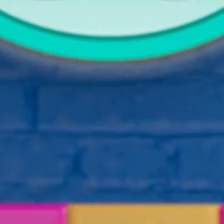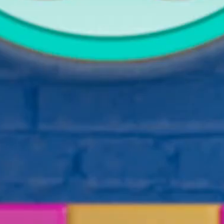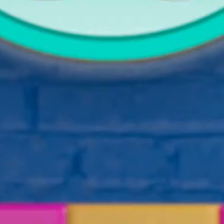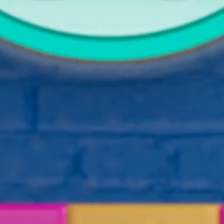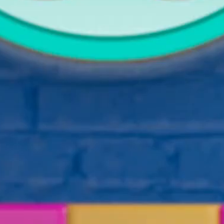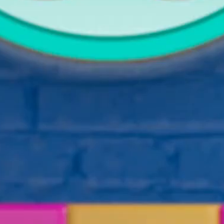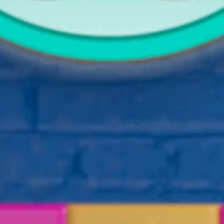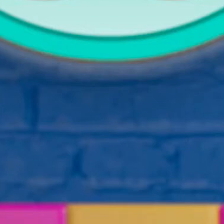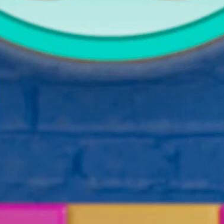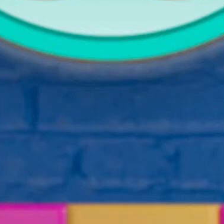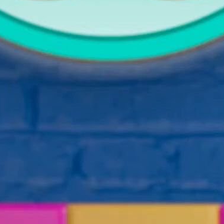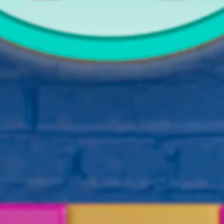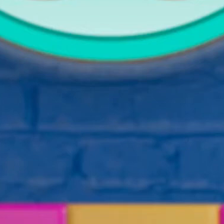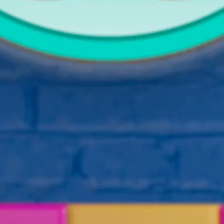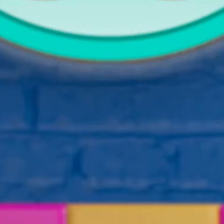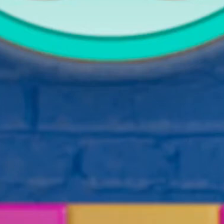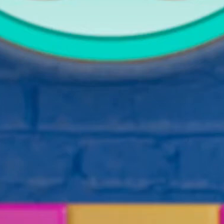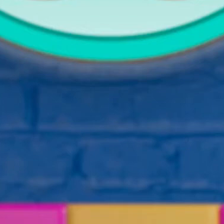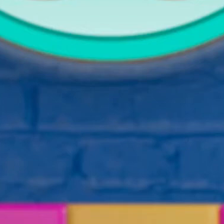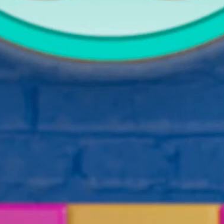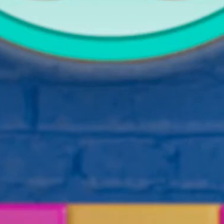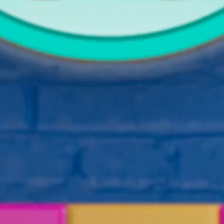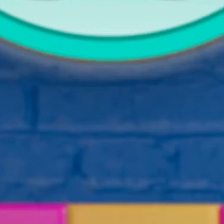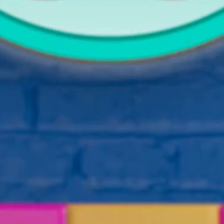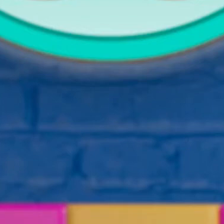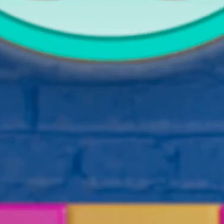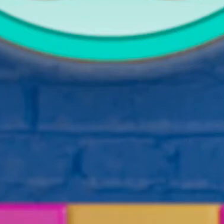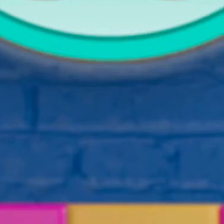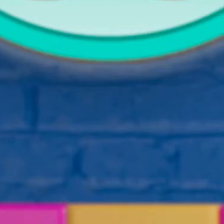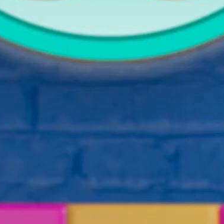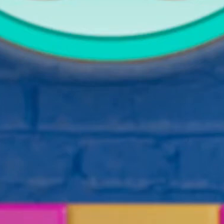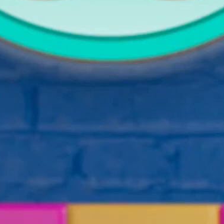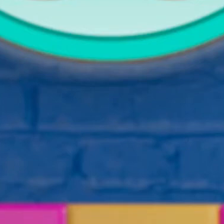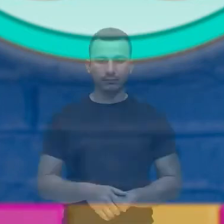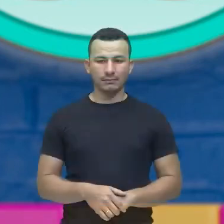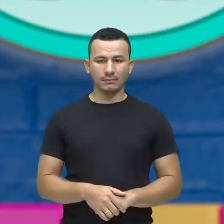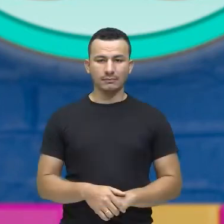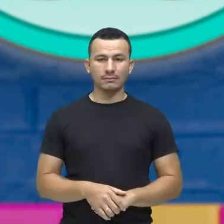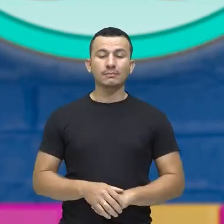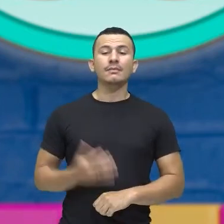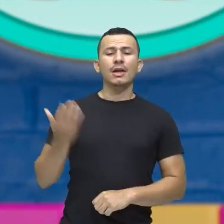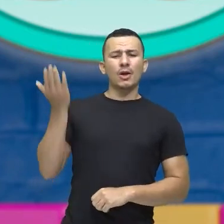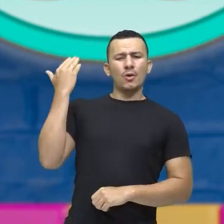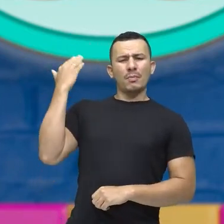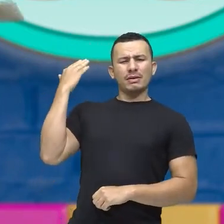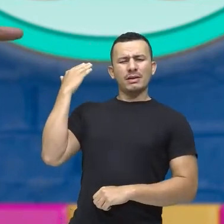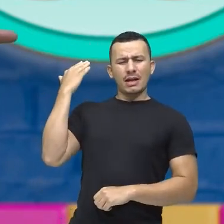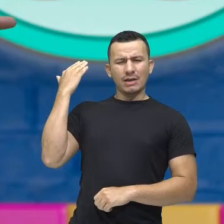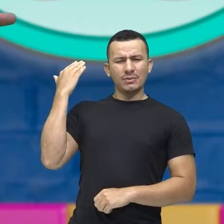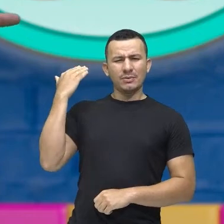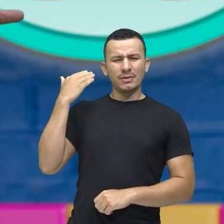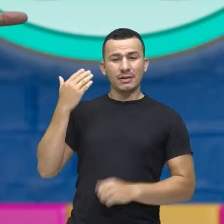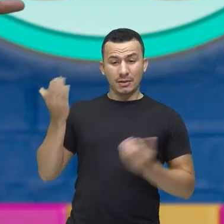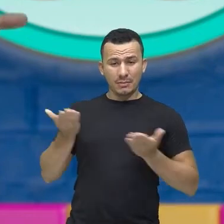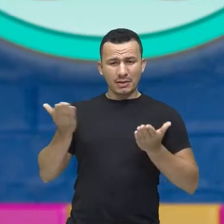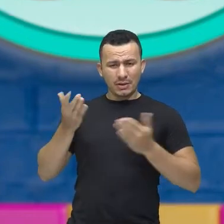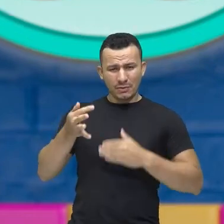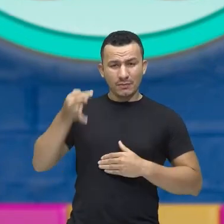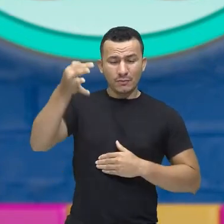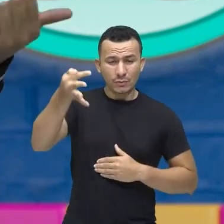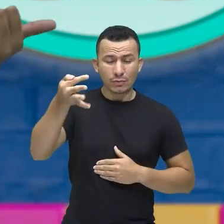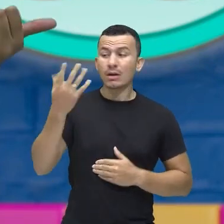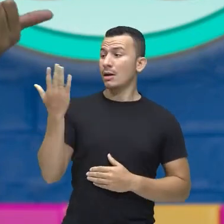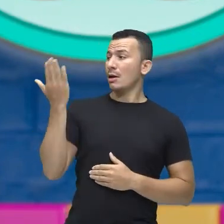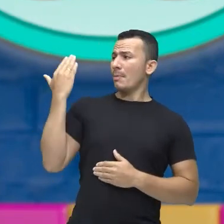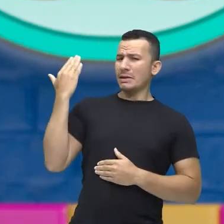presente e futuro, né? É importante que a gente entenda porque o presente é o que eu sou, é o que eu estou aqui na frente. Passado é o que eu fui.